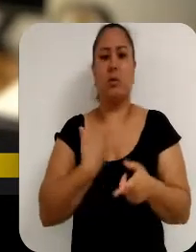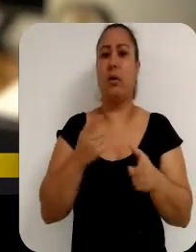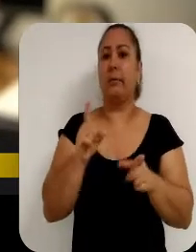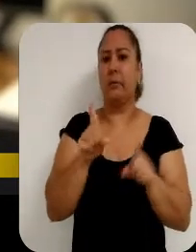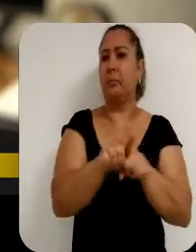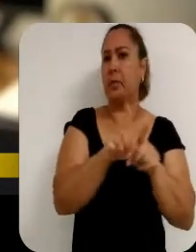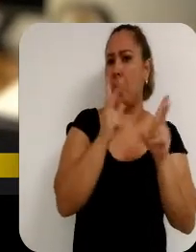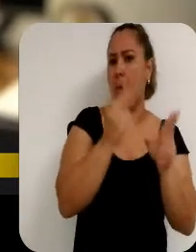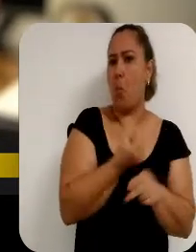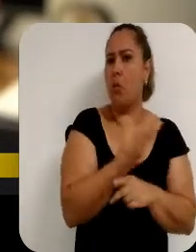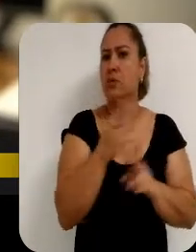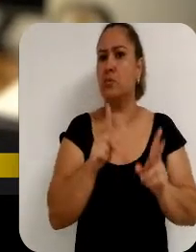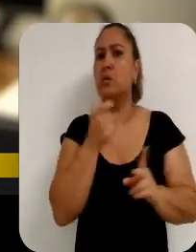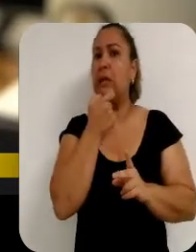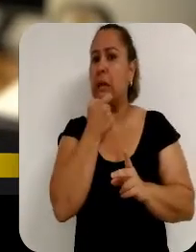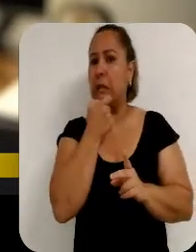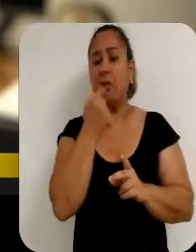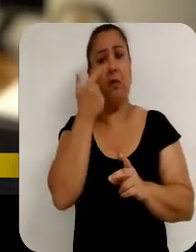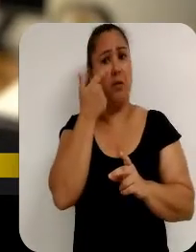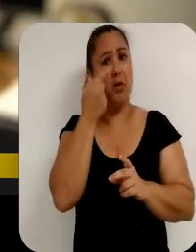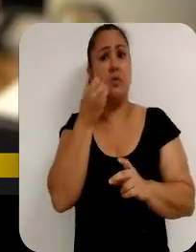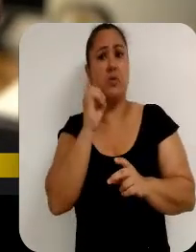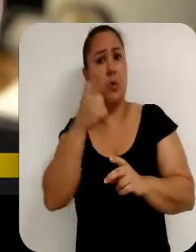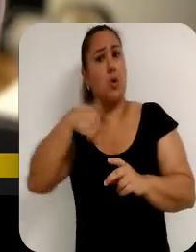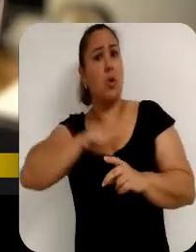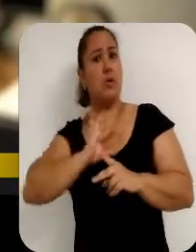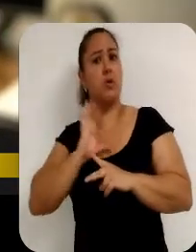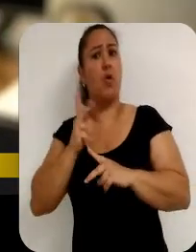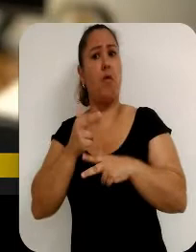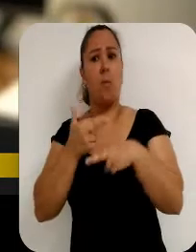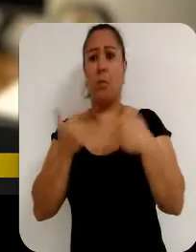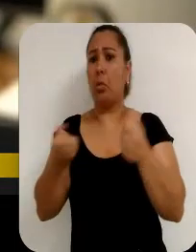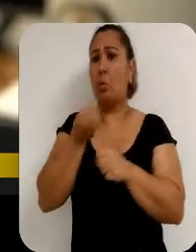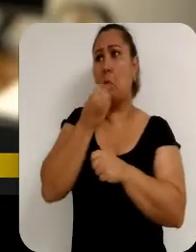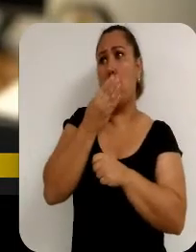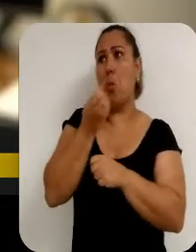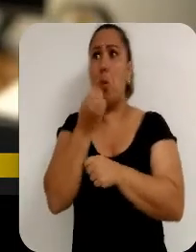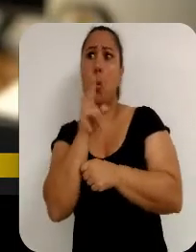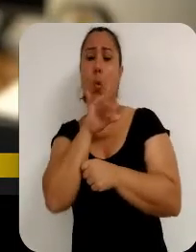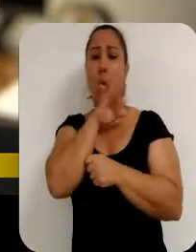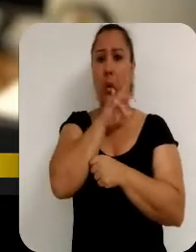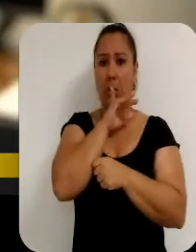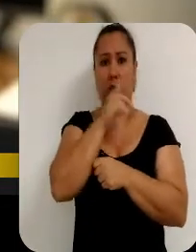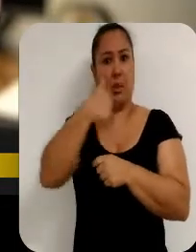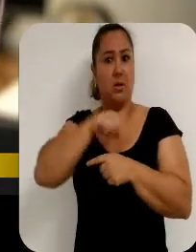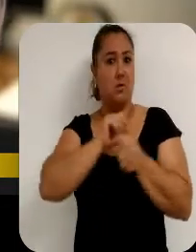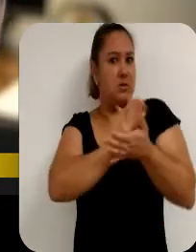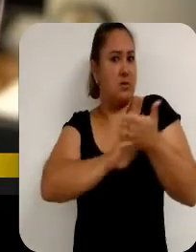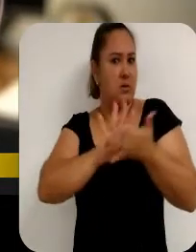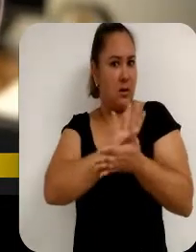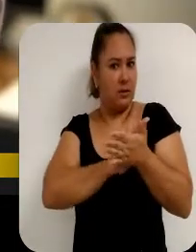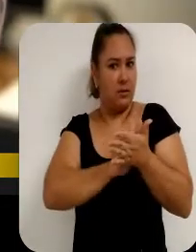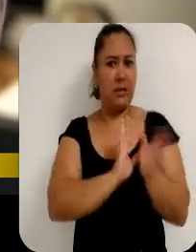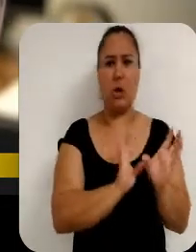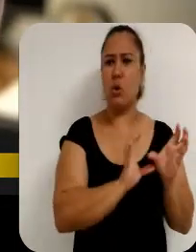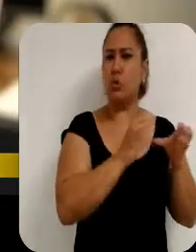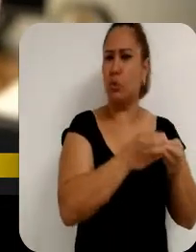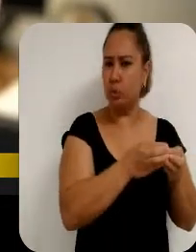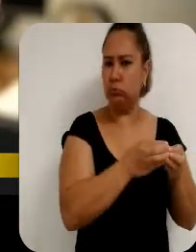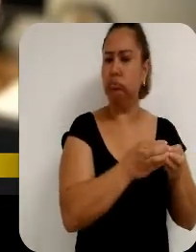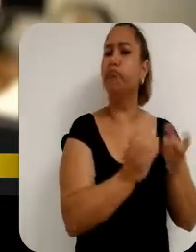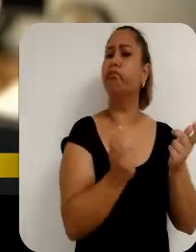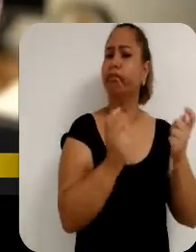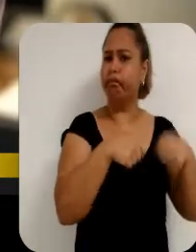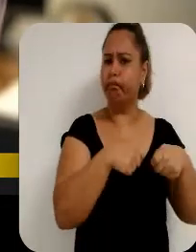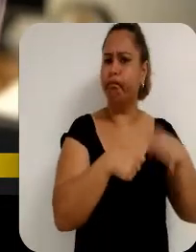esse tipo de tomada de decisão é boa ou é ruim. Então um grupo muito, muito competente de pesquisadores